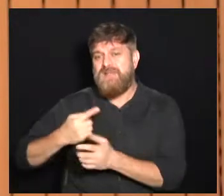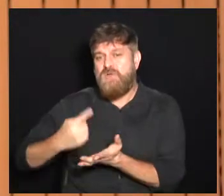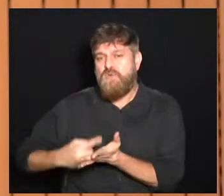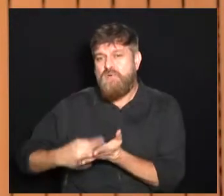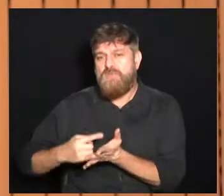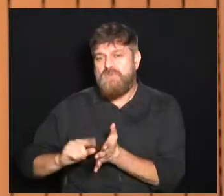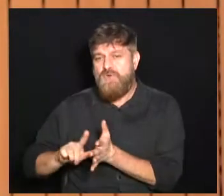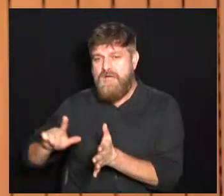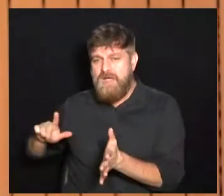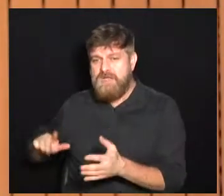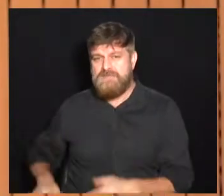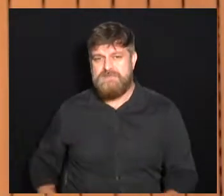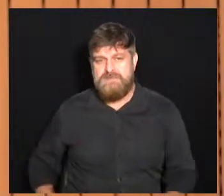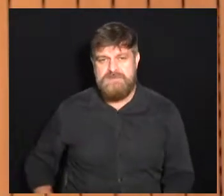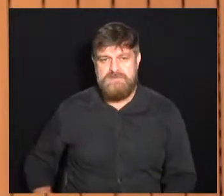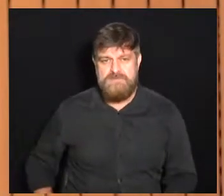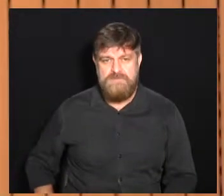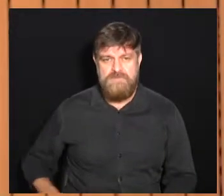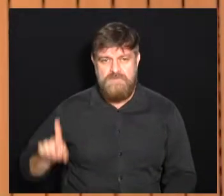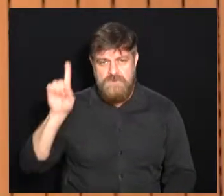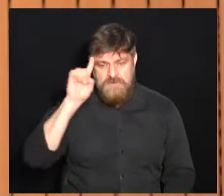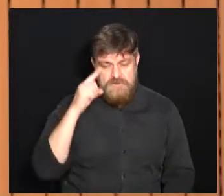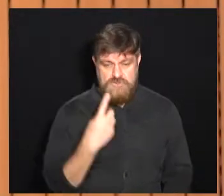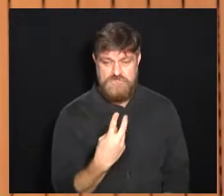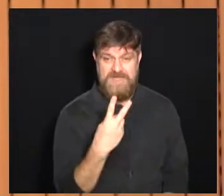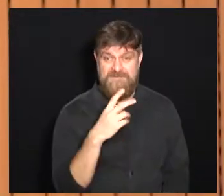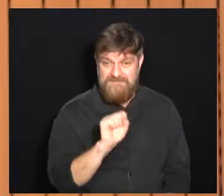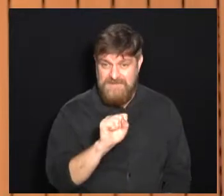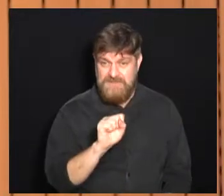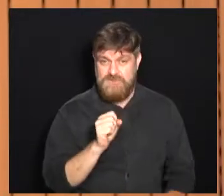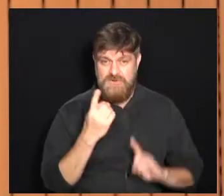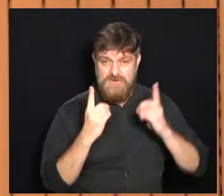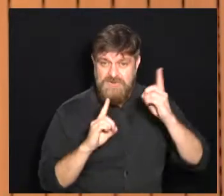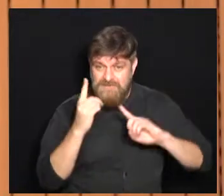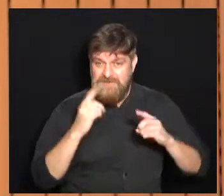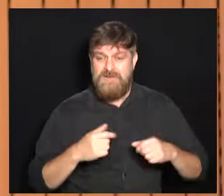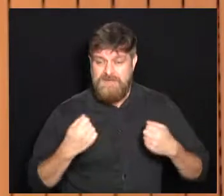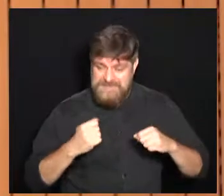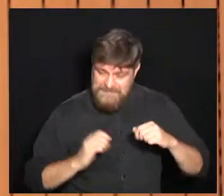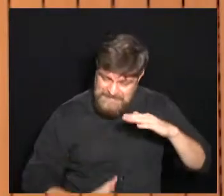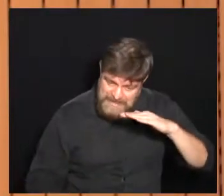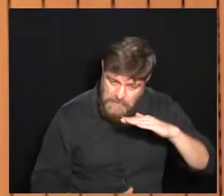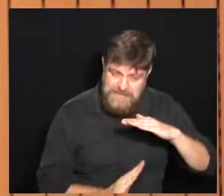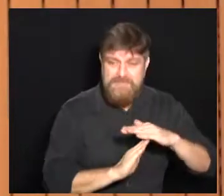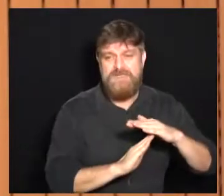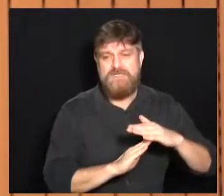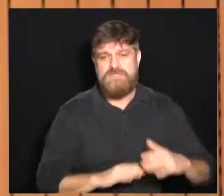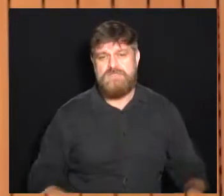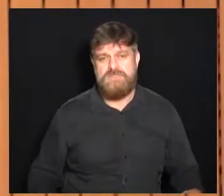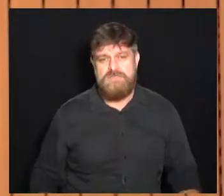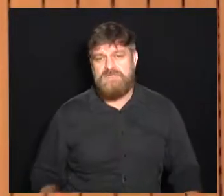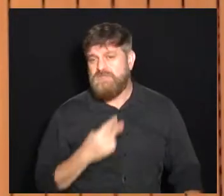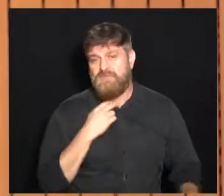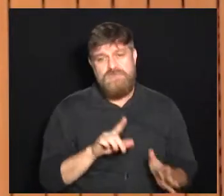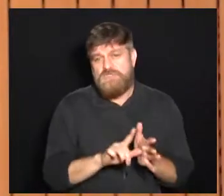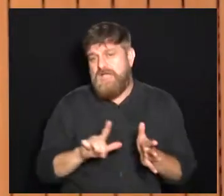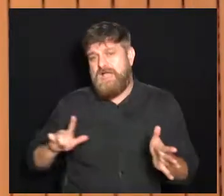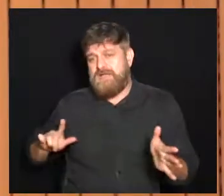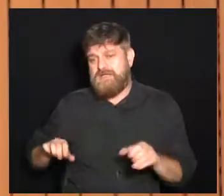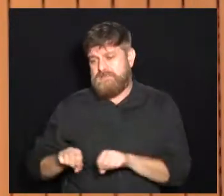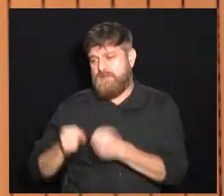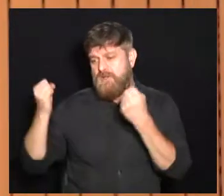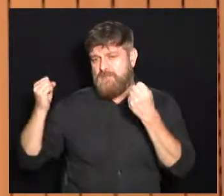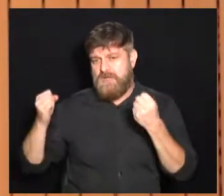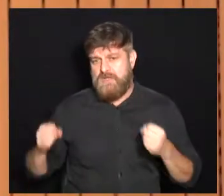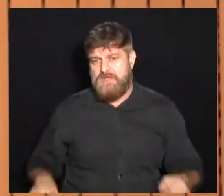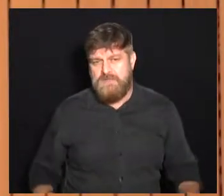O contrato terminou dia 28 de fevereiro e o contrato tem que ser cumprido. certo?